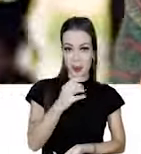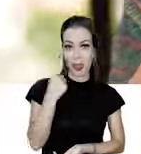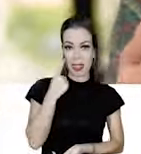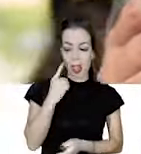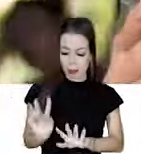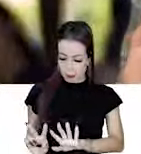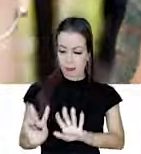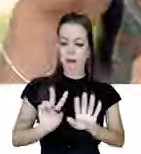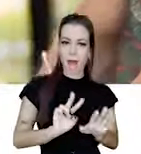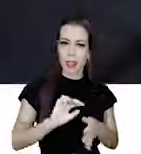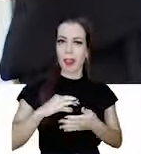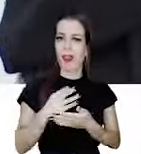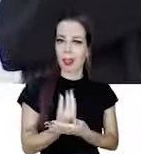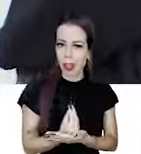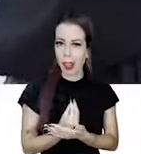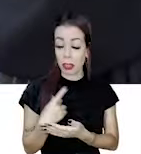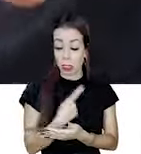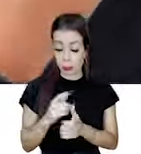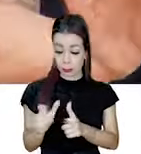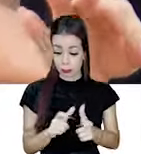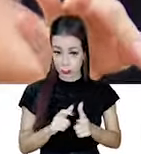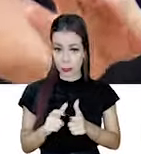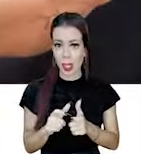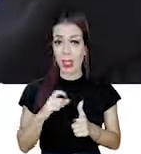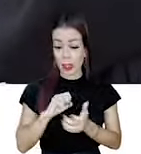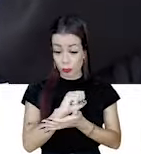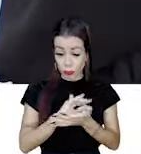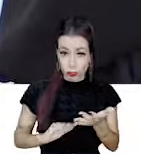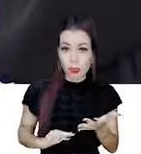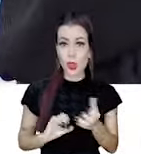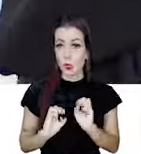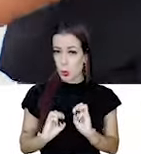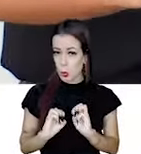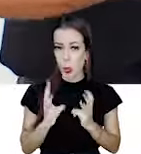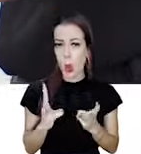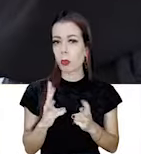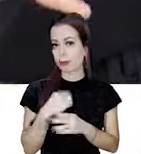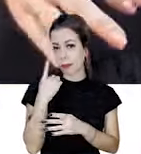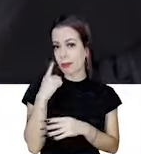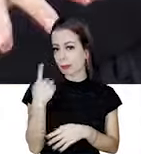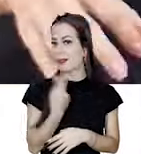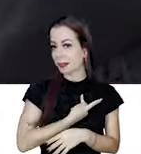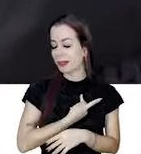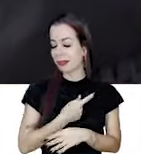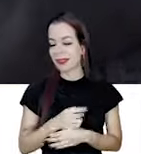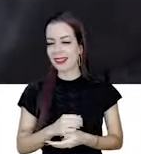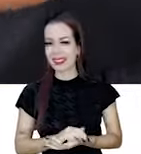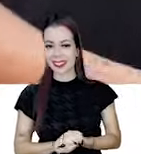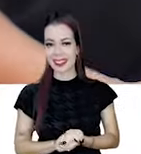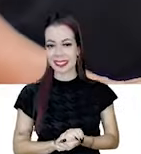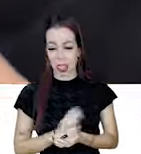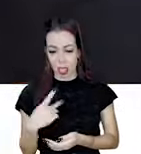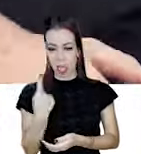E aí, vamos dar um pião na Semana do Artesão? Olha, nós estamos no Armazém Cultural e está rolando diversas oficinas, feiras, shows e muito mais. Vamos